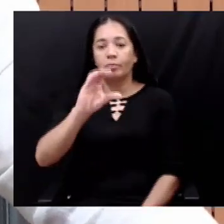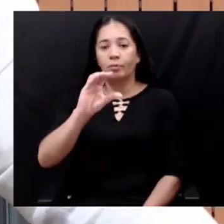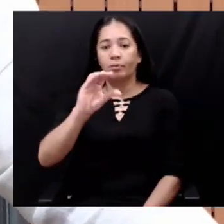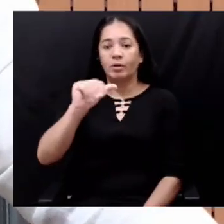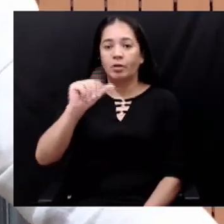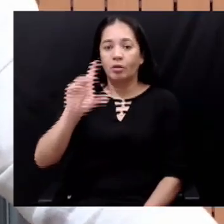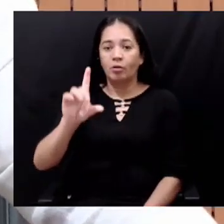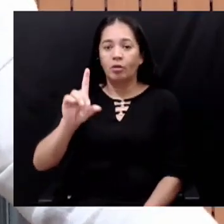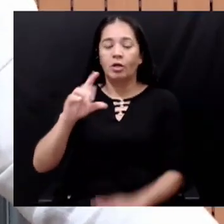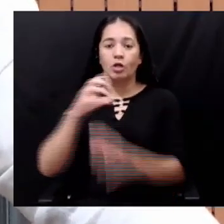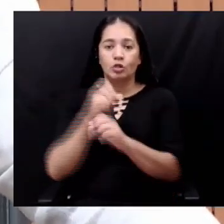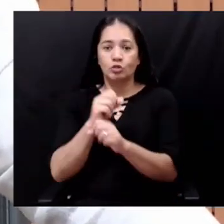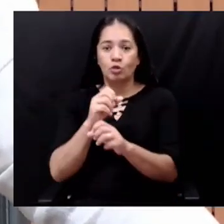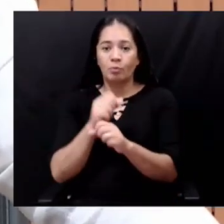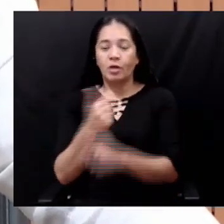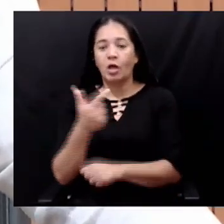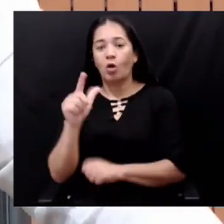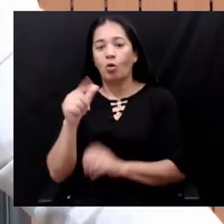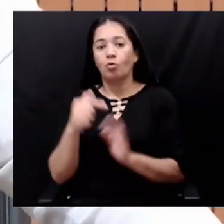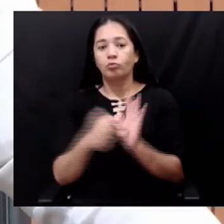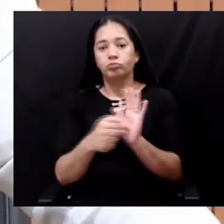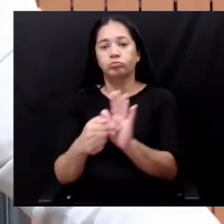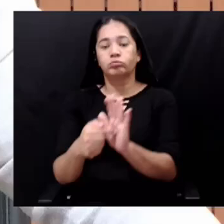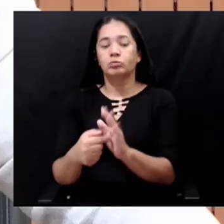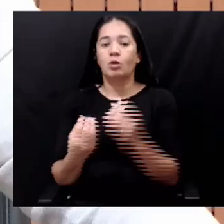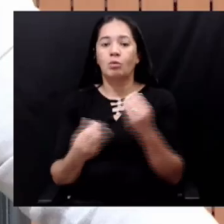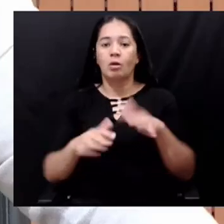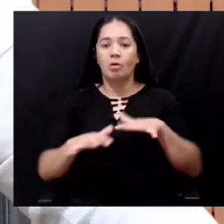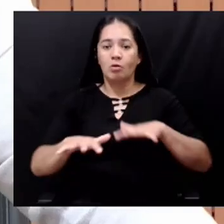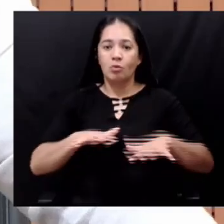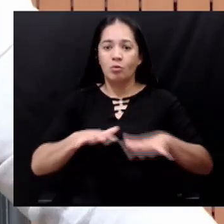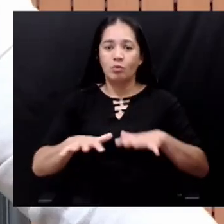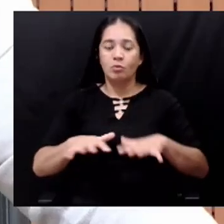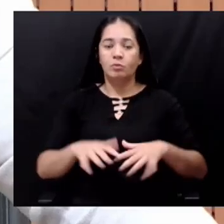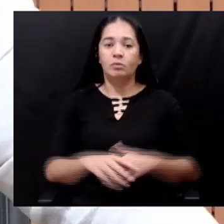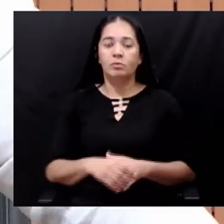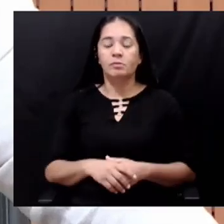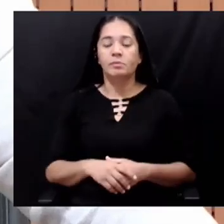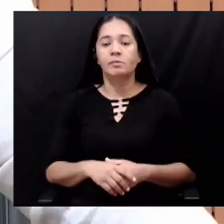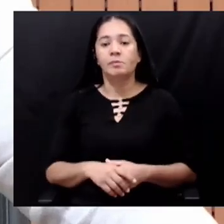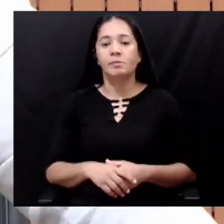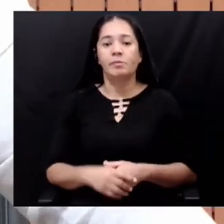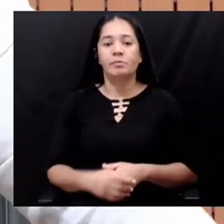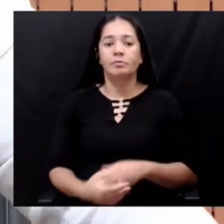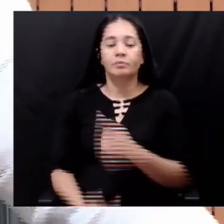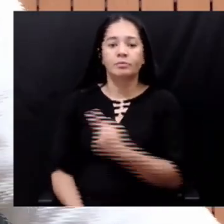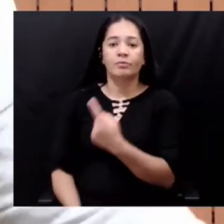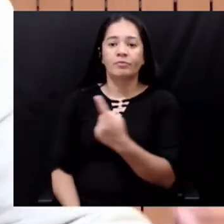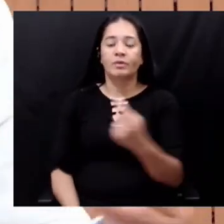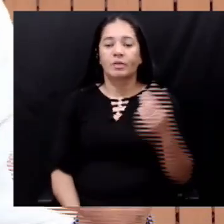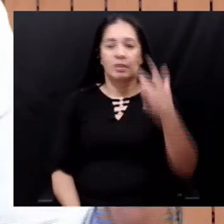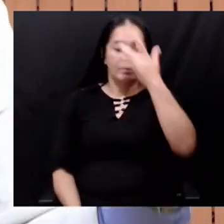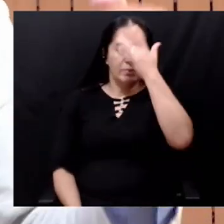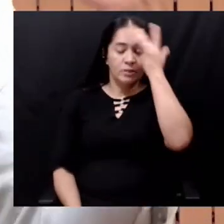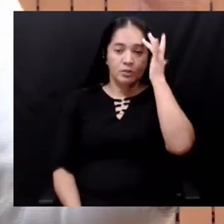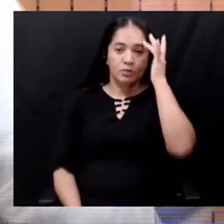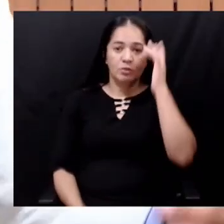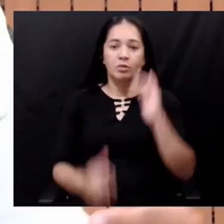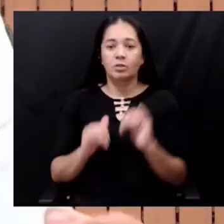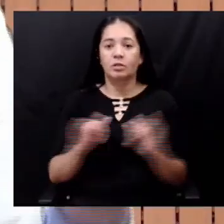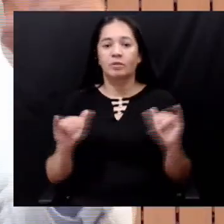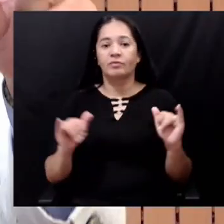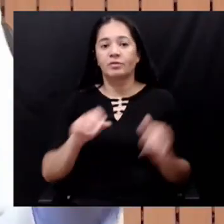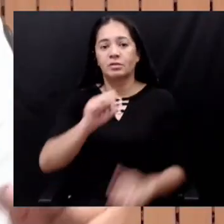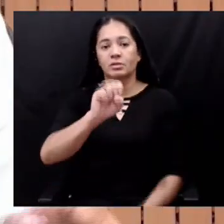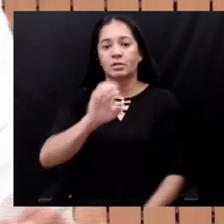outros indicadores, como a manifestação de cada cidadão, né, que declara no censo se está buscando